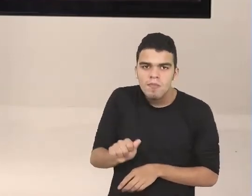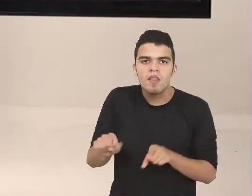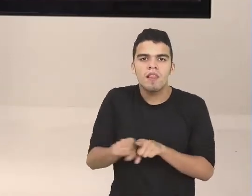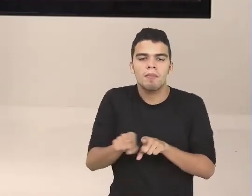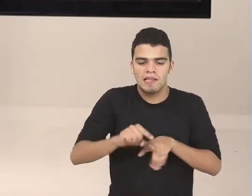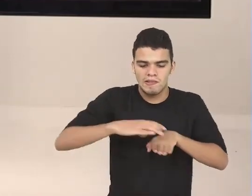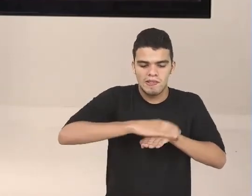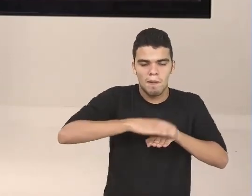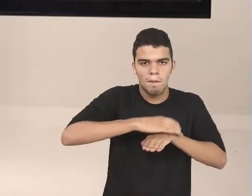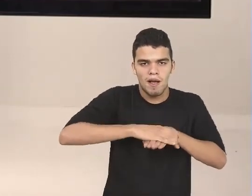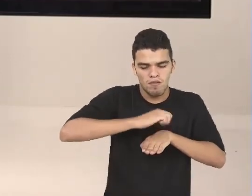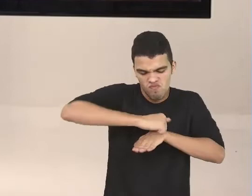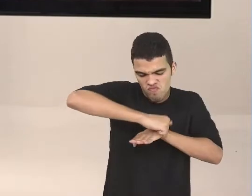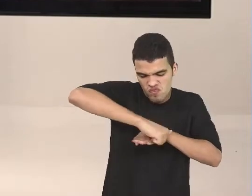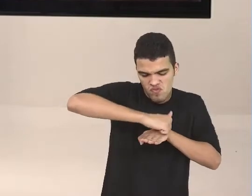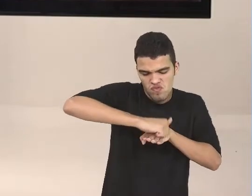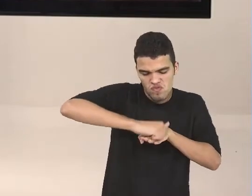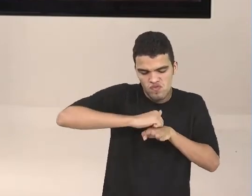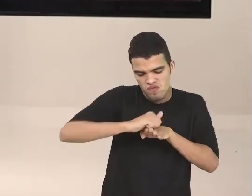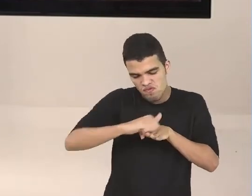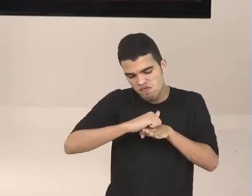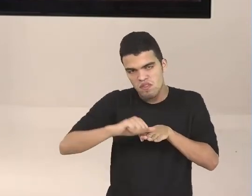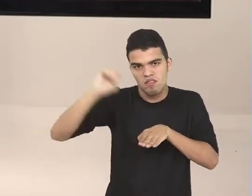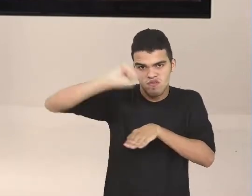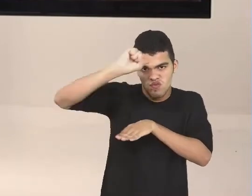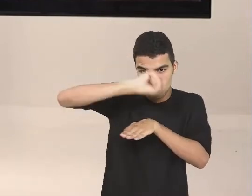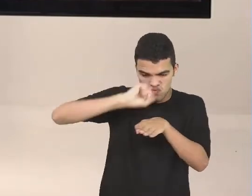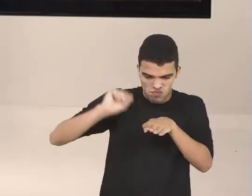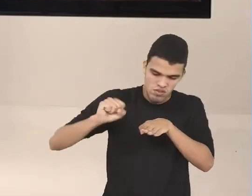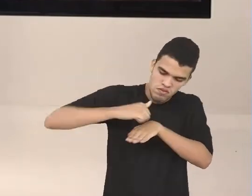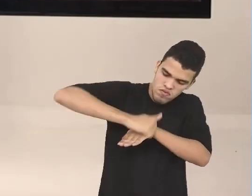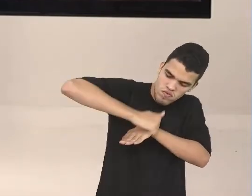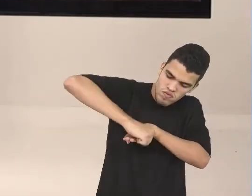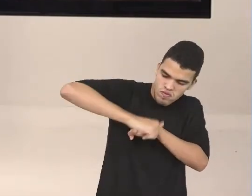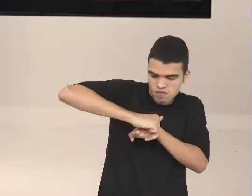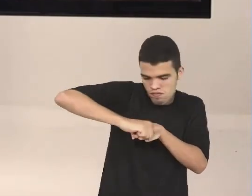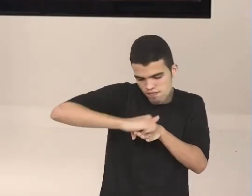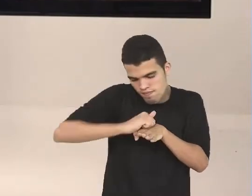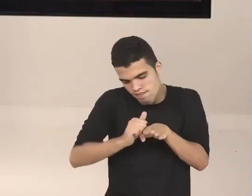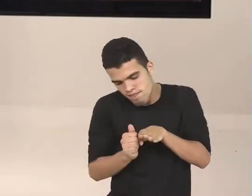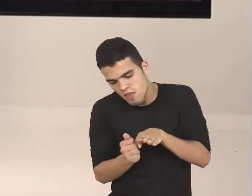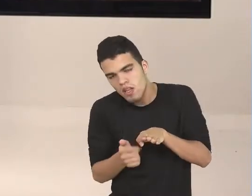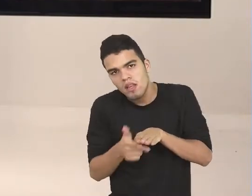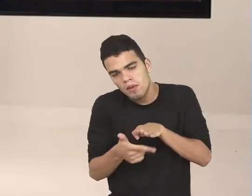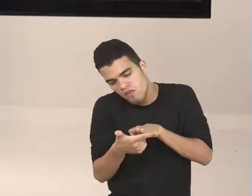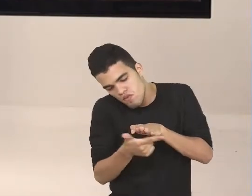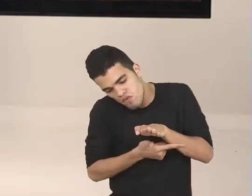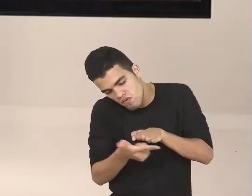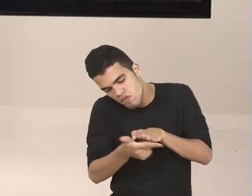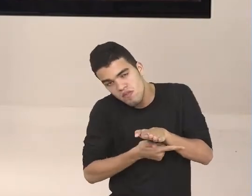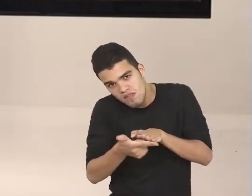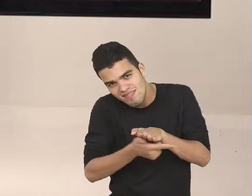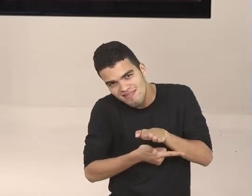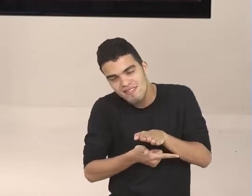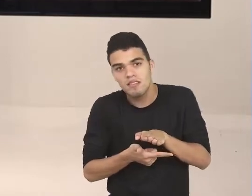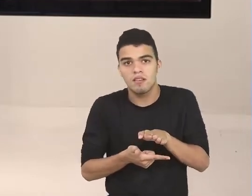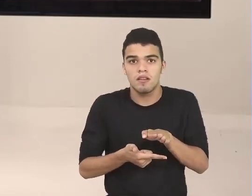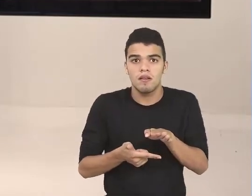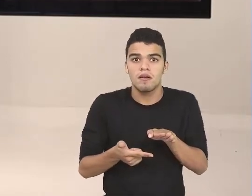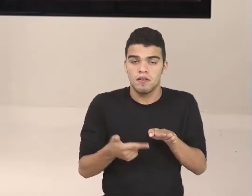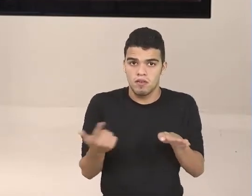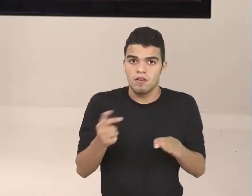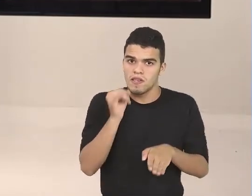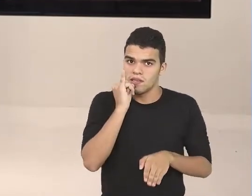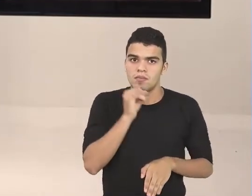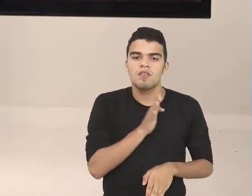importante que vocês prestem atenção no seguinte. Quando a gente sai de casa, a tendência que a gente tem de trazer o vírus para